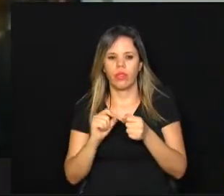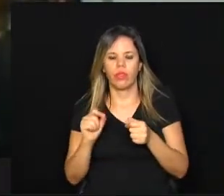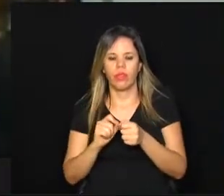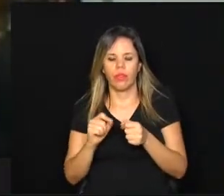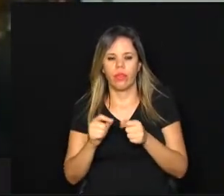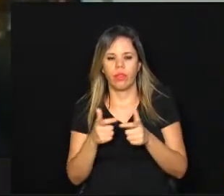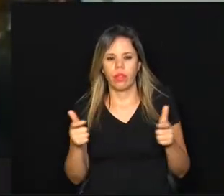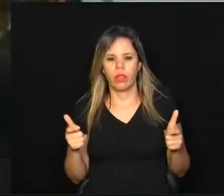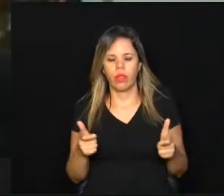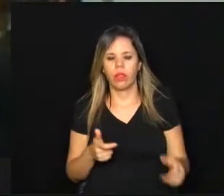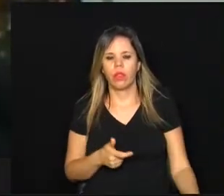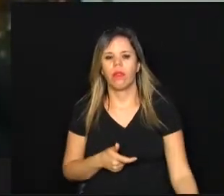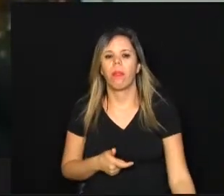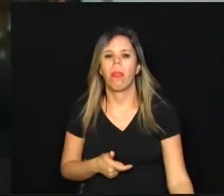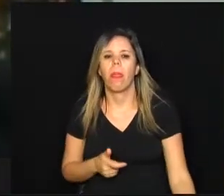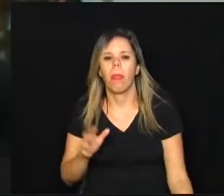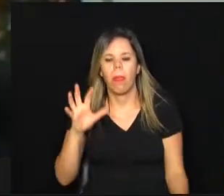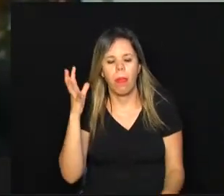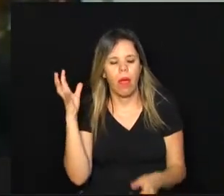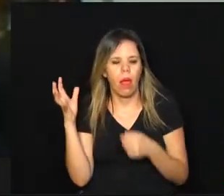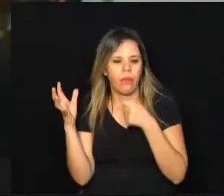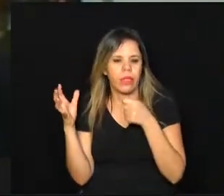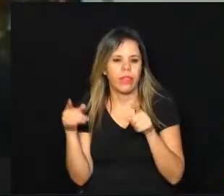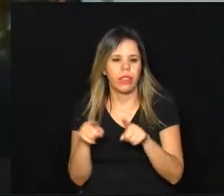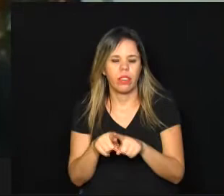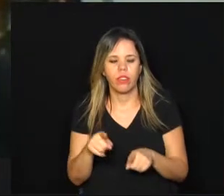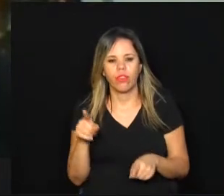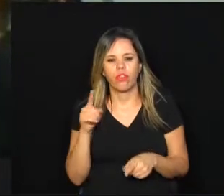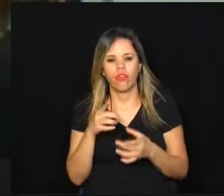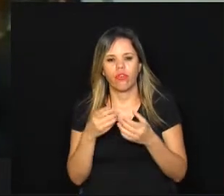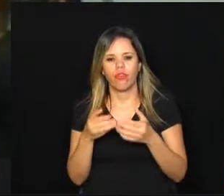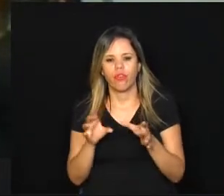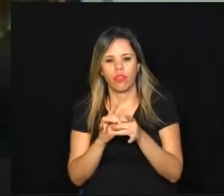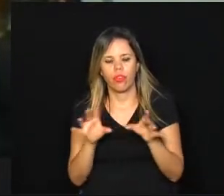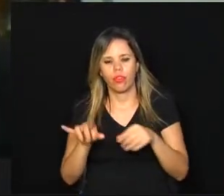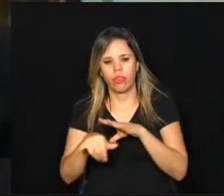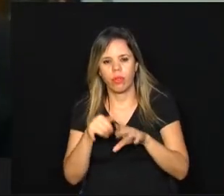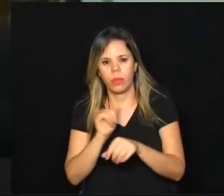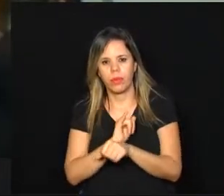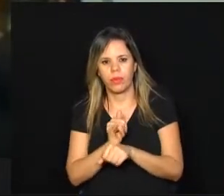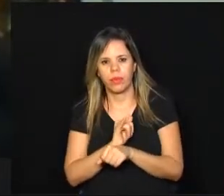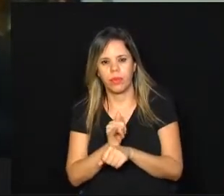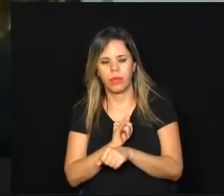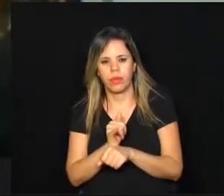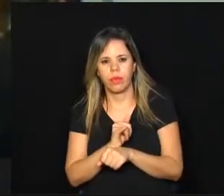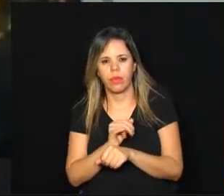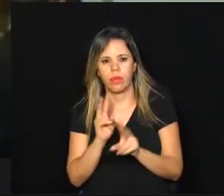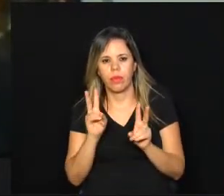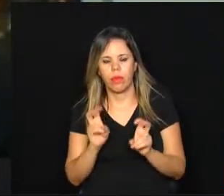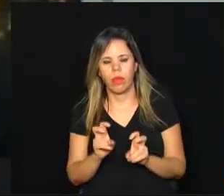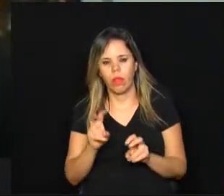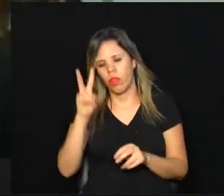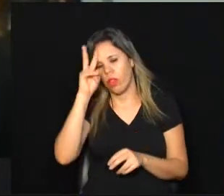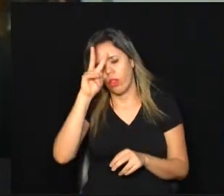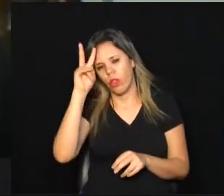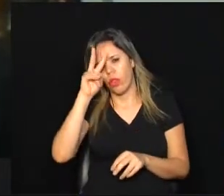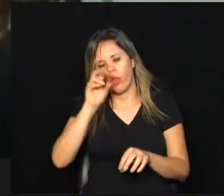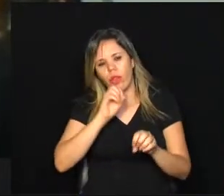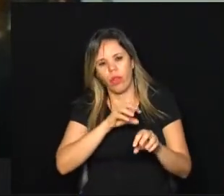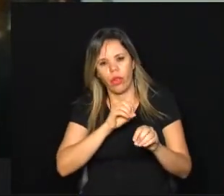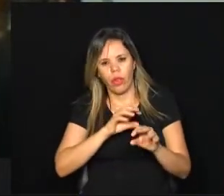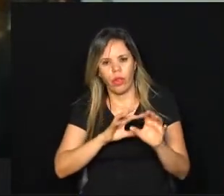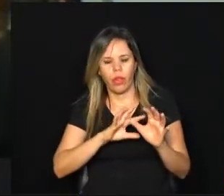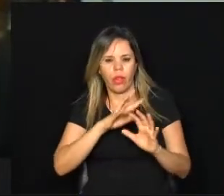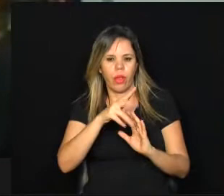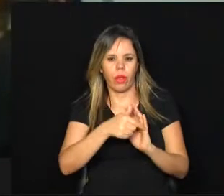entrevista pelo Dia Mundial da Água, está disponível no YouTube, sobre a história da educação ambiental